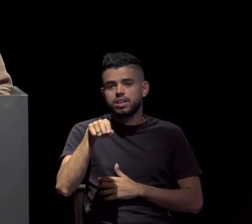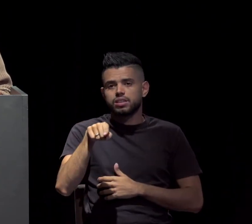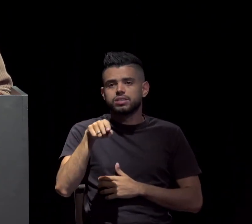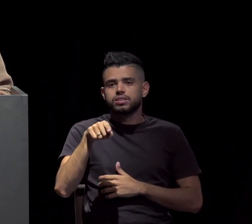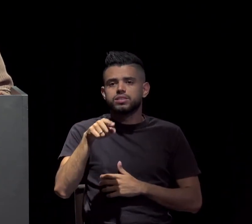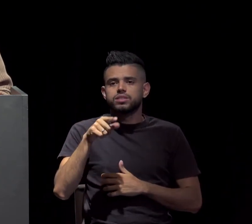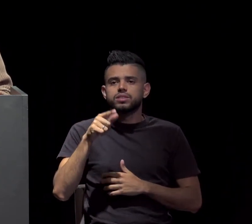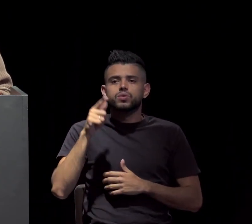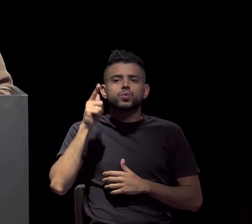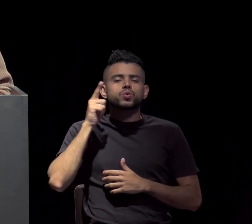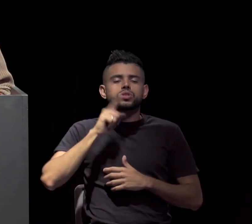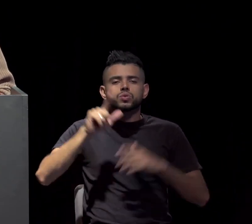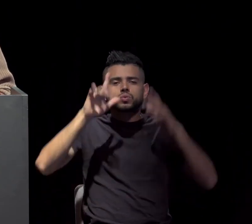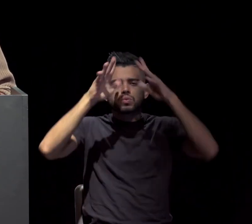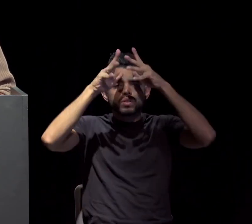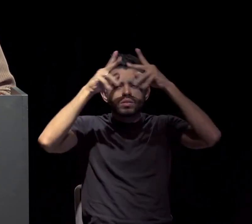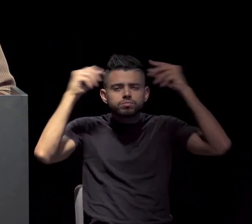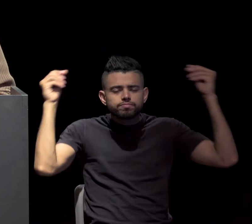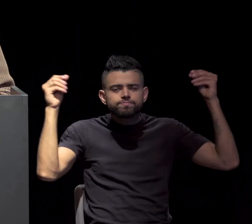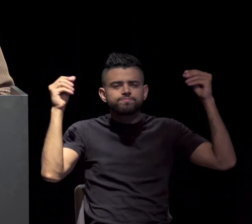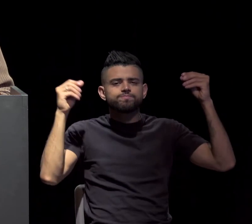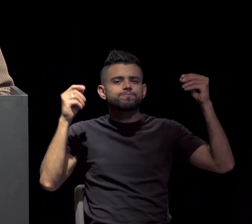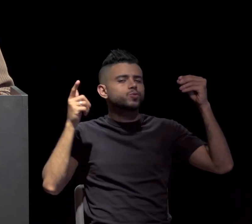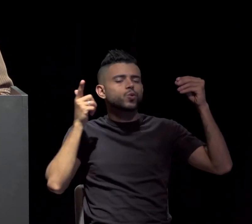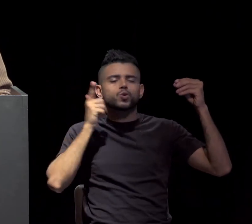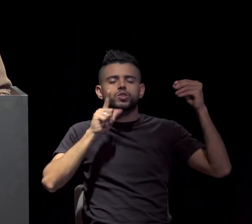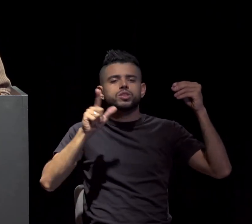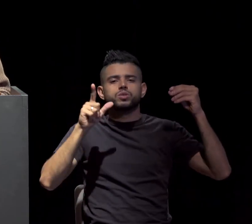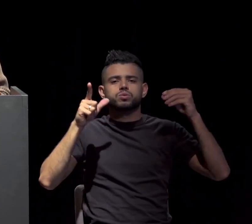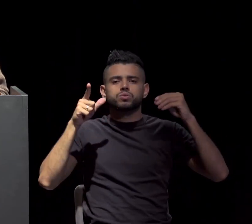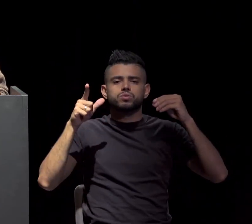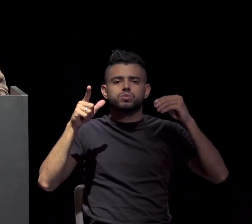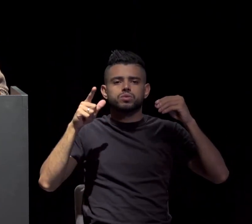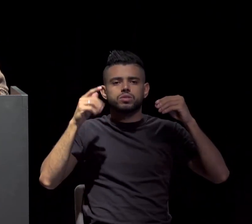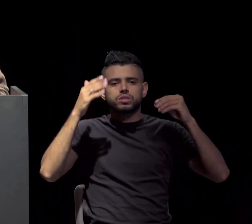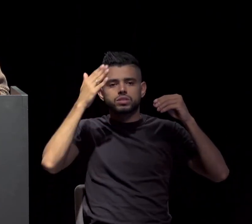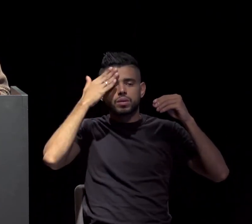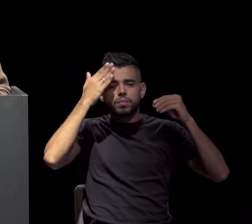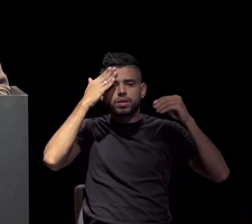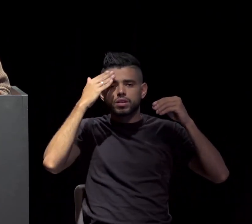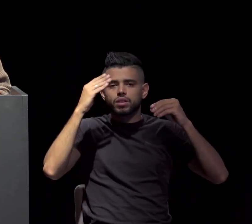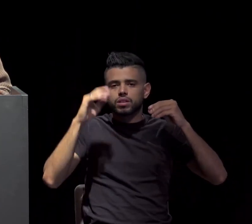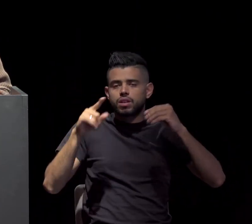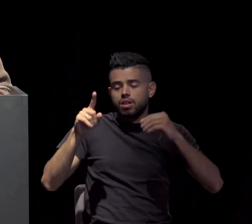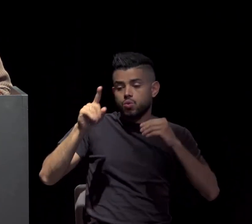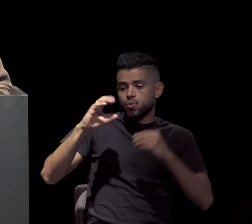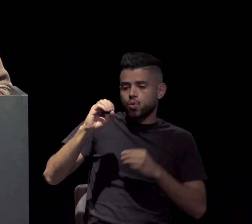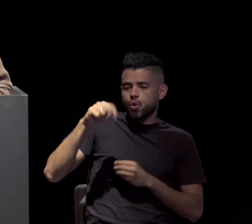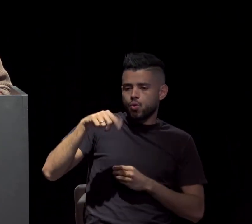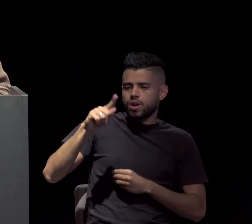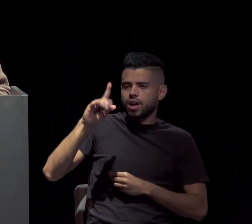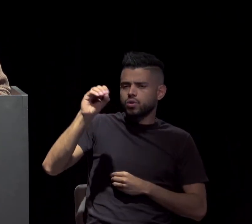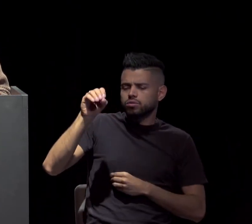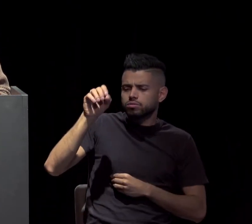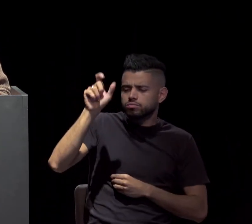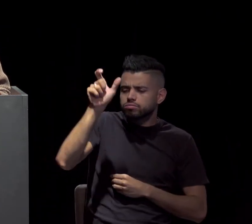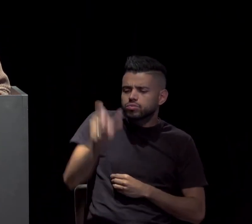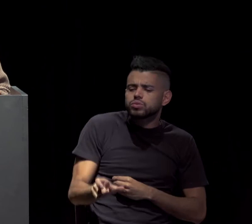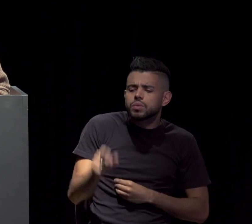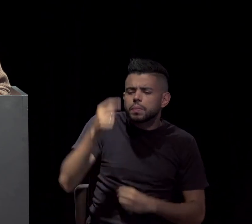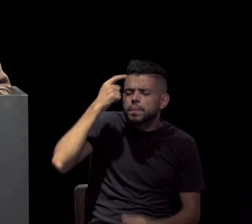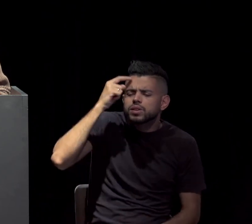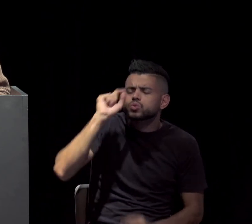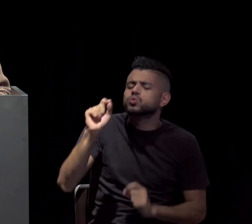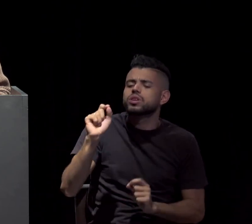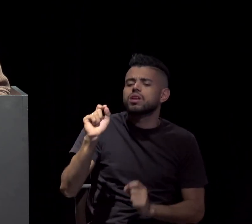processo abstrato que levava, de fato, à constituição física do Congado. Ou seja, o que pensa um devoto do Rosário? Por